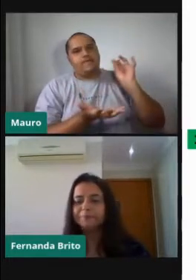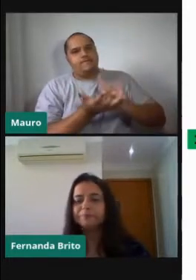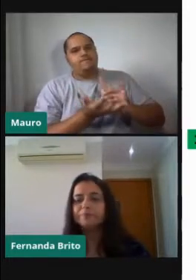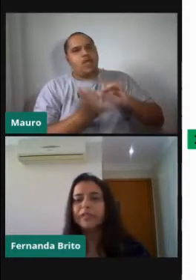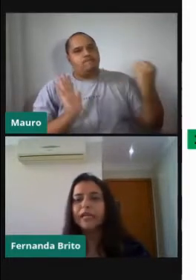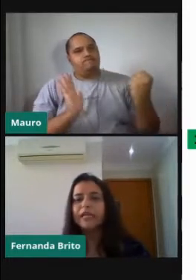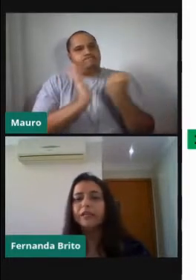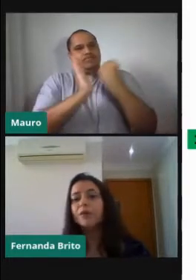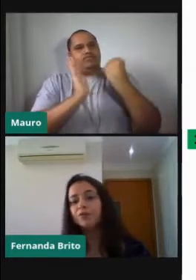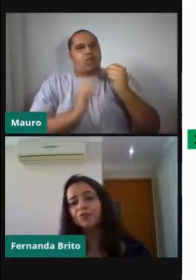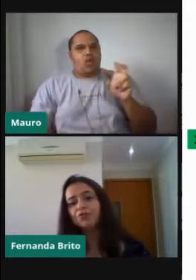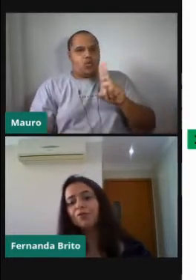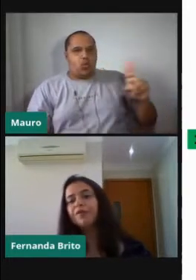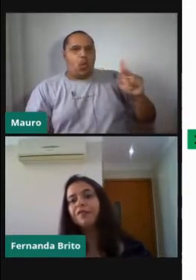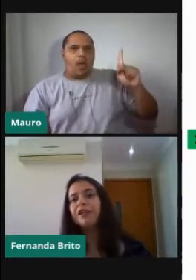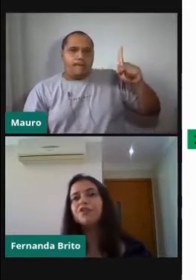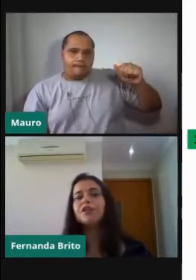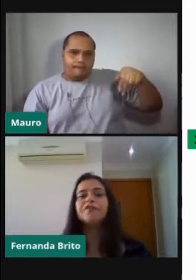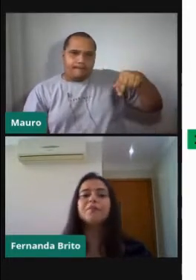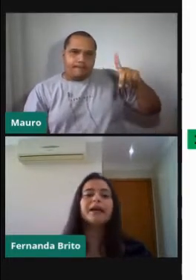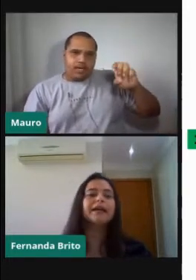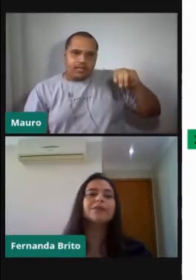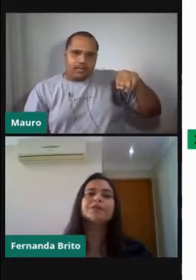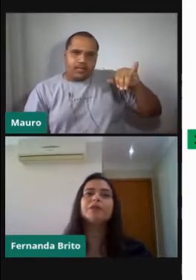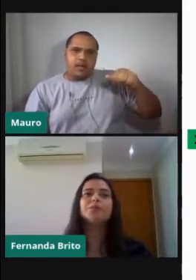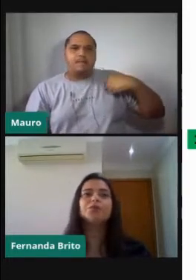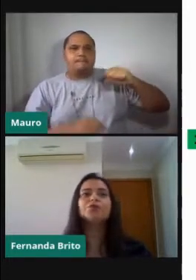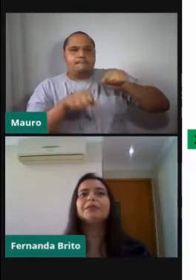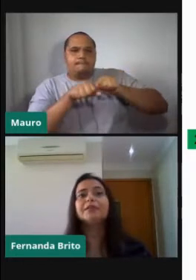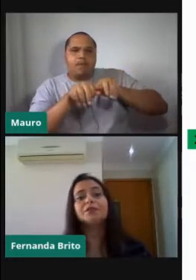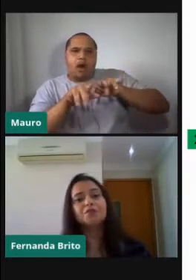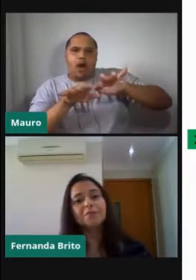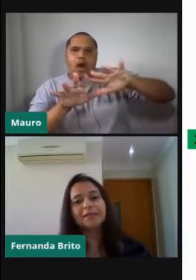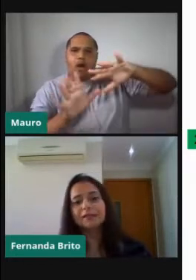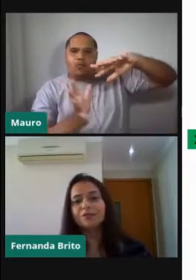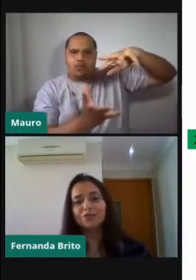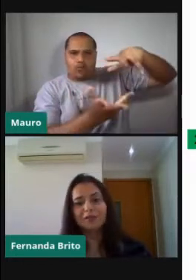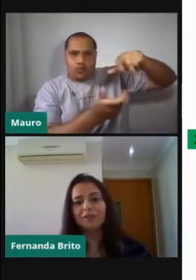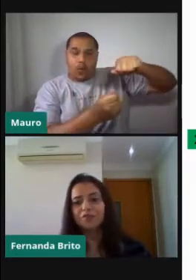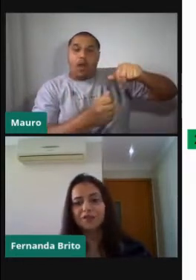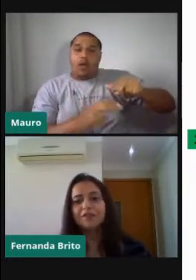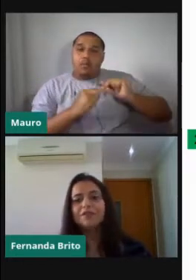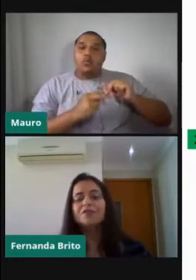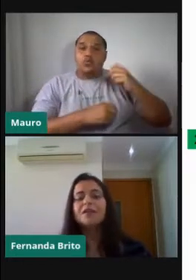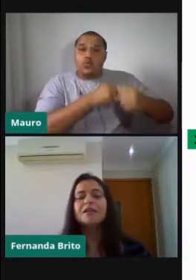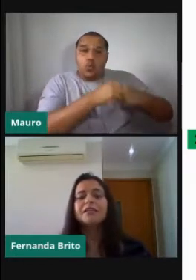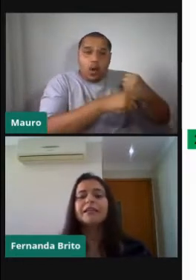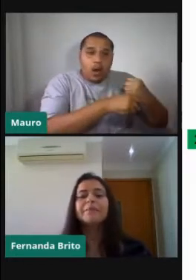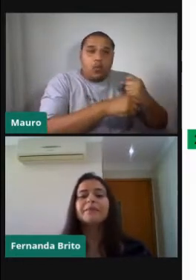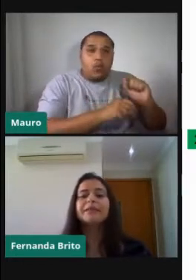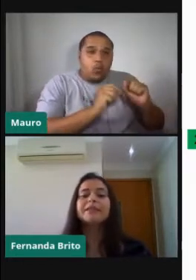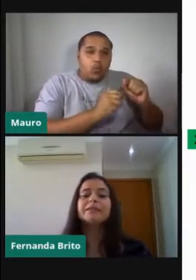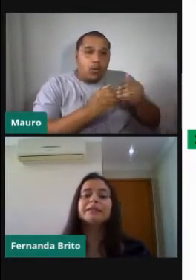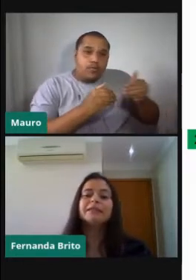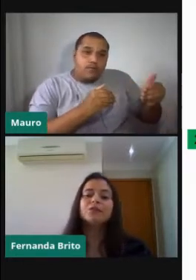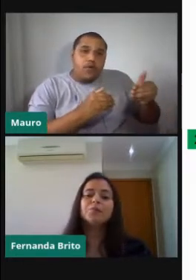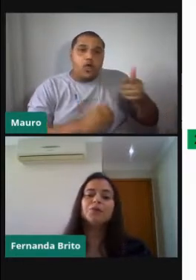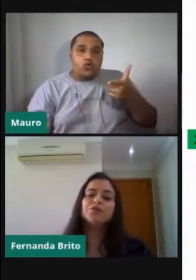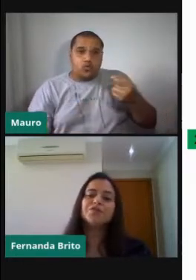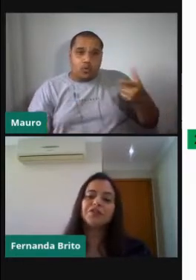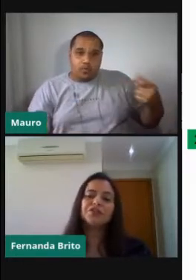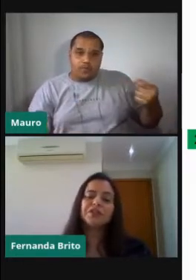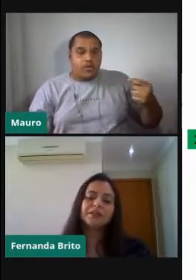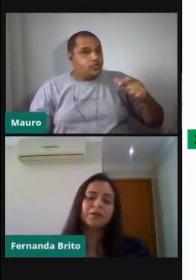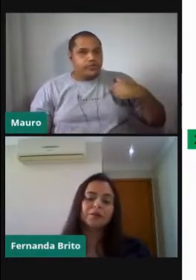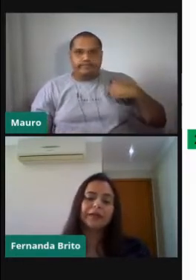pandemia. E o ano de 2020, né, foi marcado, então, por toda uma transformação nas nossas vidas, né, e do